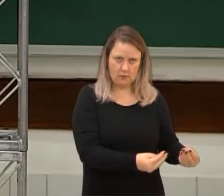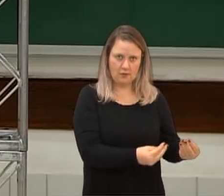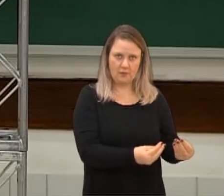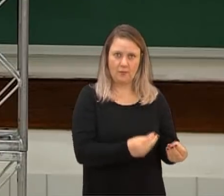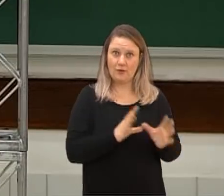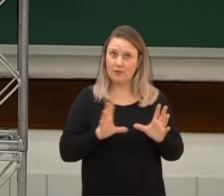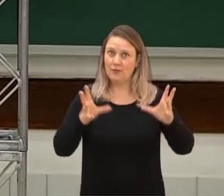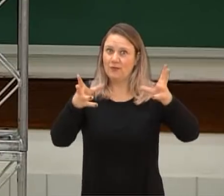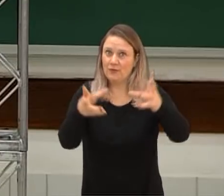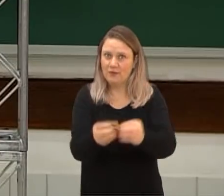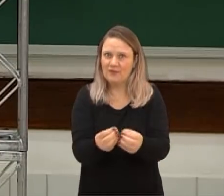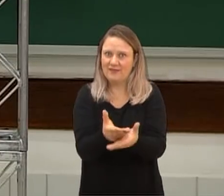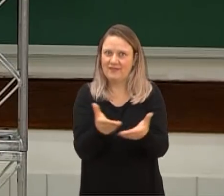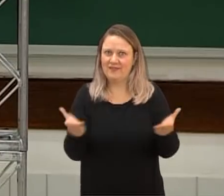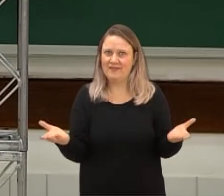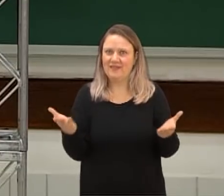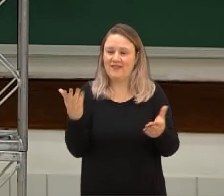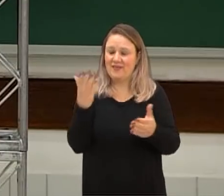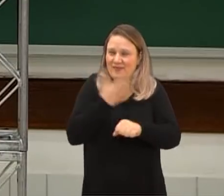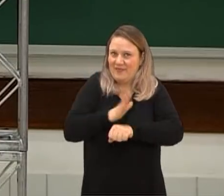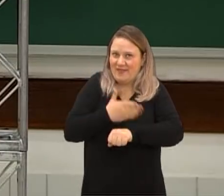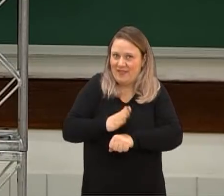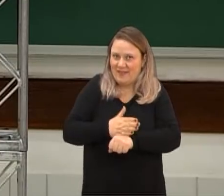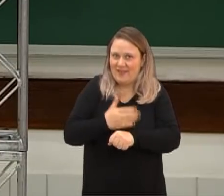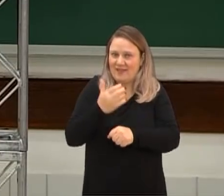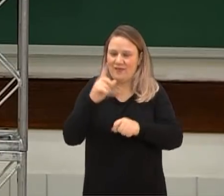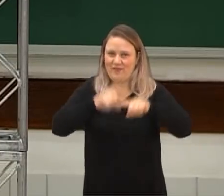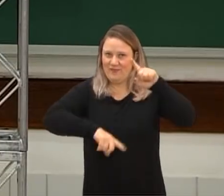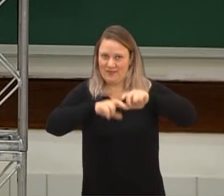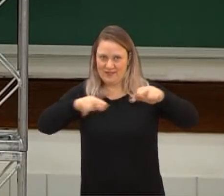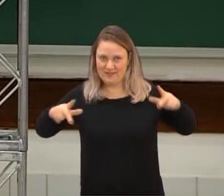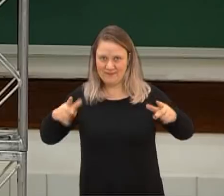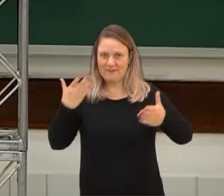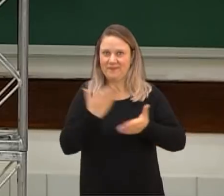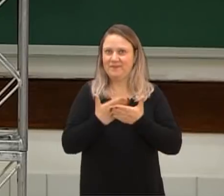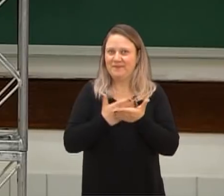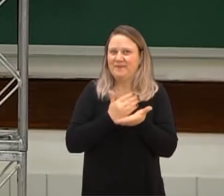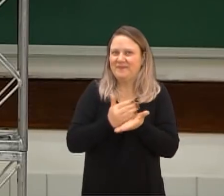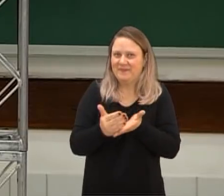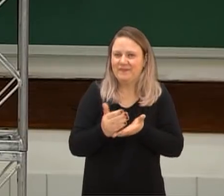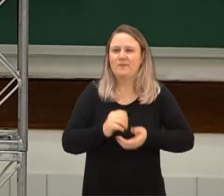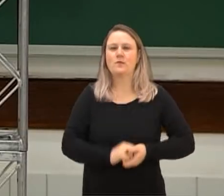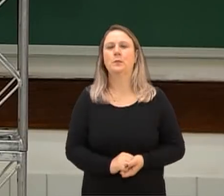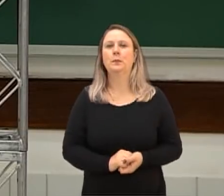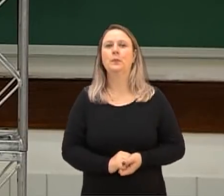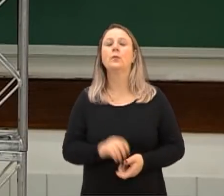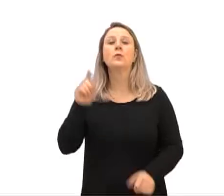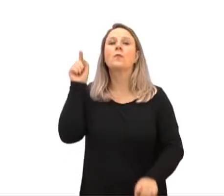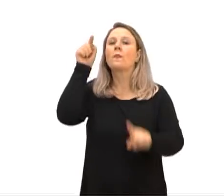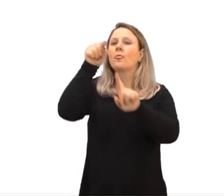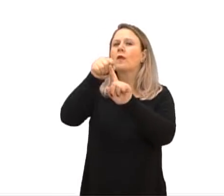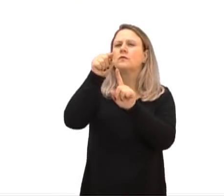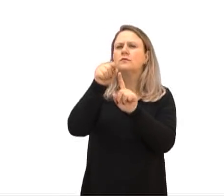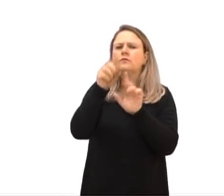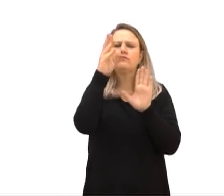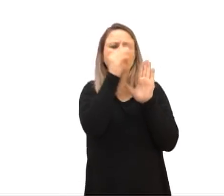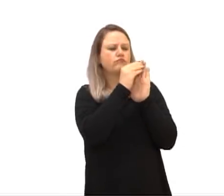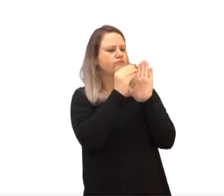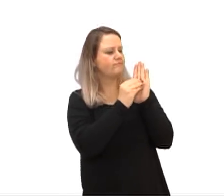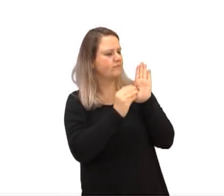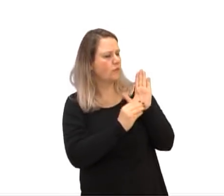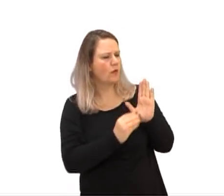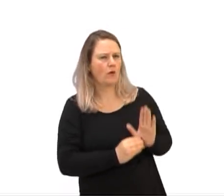vocês, preparem os seus materiais que a nossa aula já vai começar. O objetivo da nossa aula de hoje, então, é fazer uma retomada